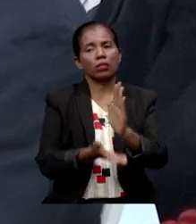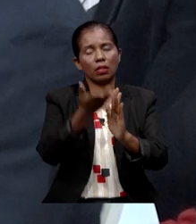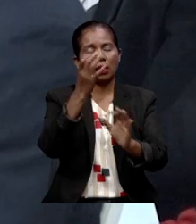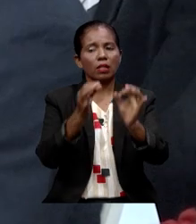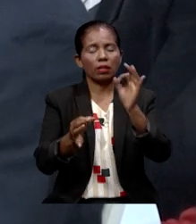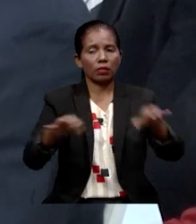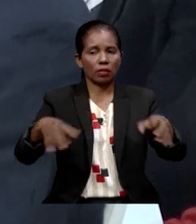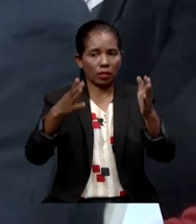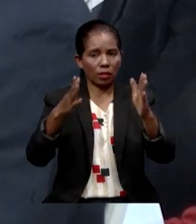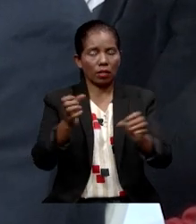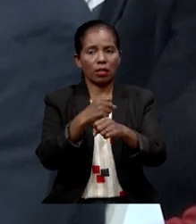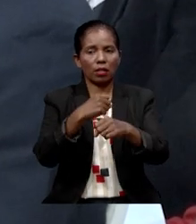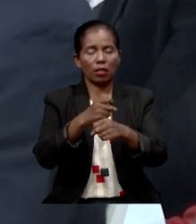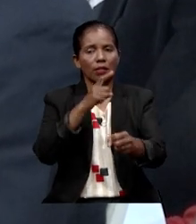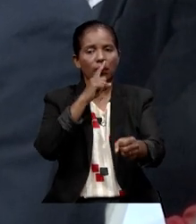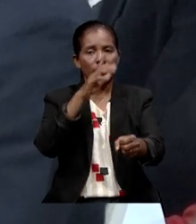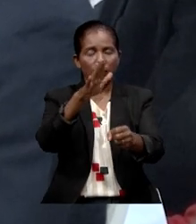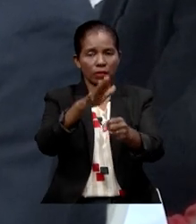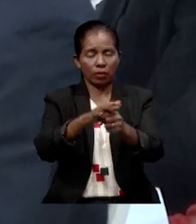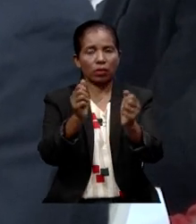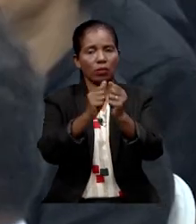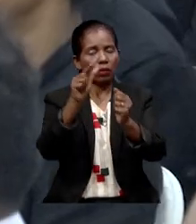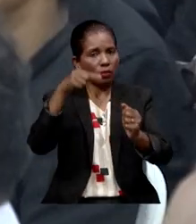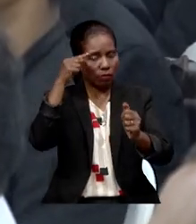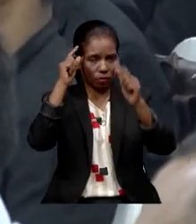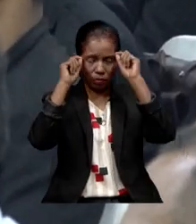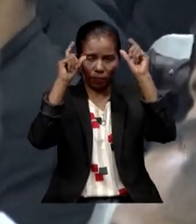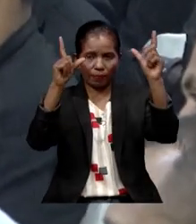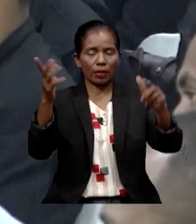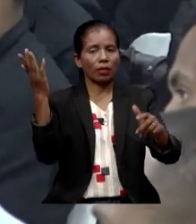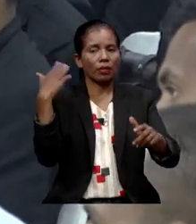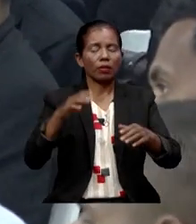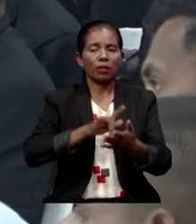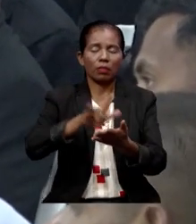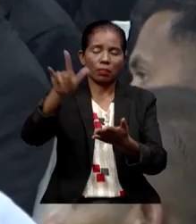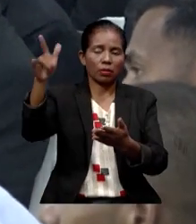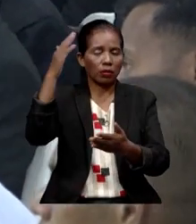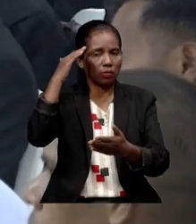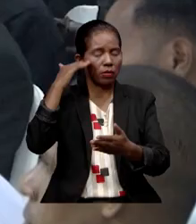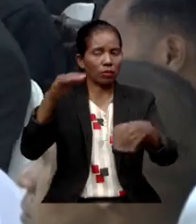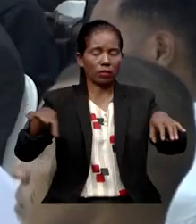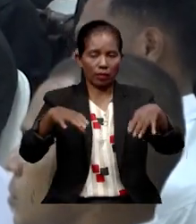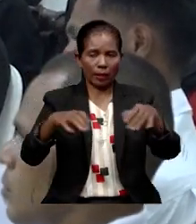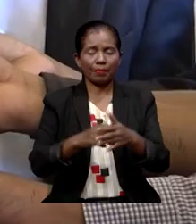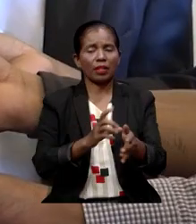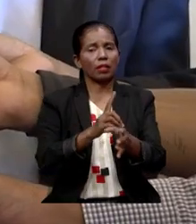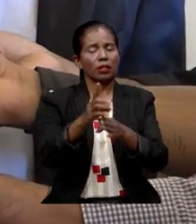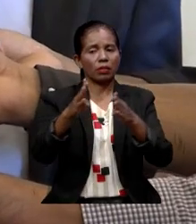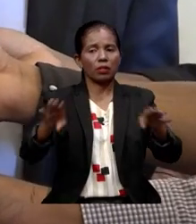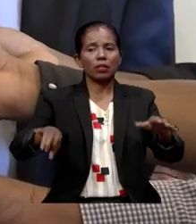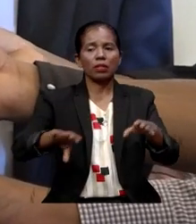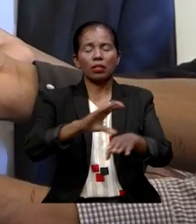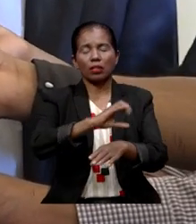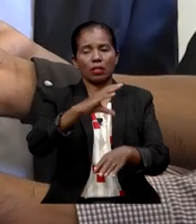trabalhador hirakne falou no juramento ao governo Timor-Leste antes de deslocar para a Coreia do Sul ou de serviço. Diretor-geral CFOP Carlito